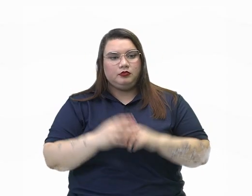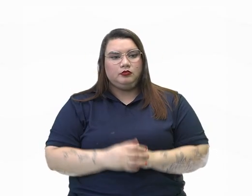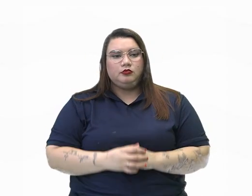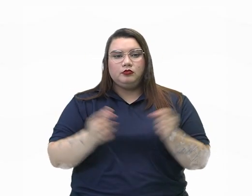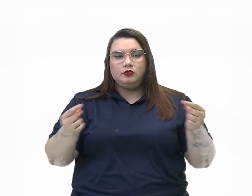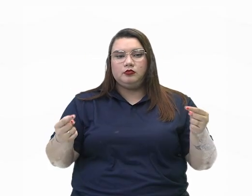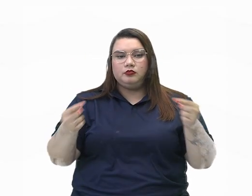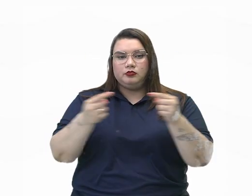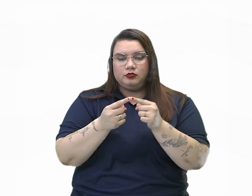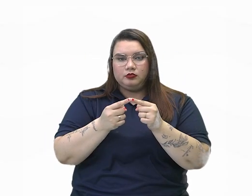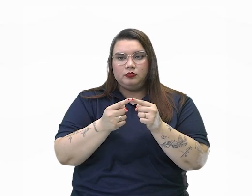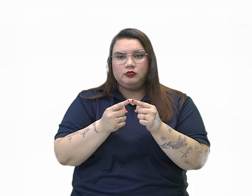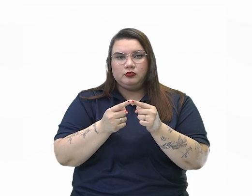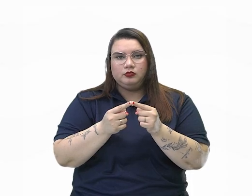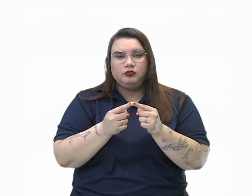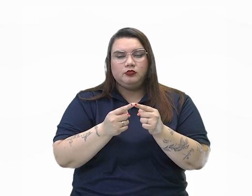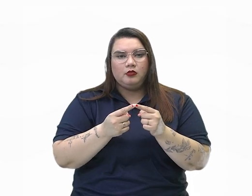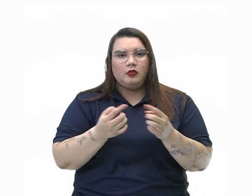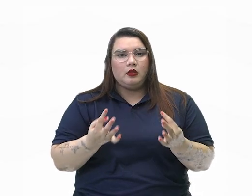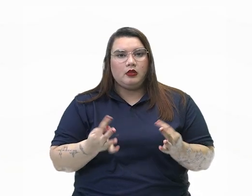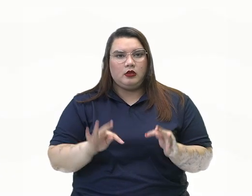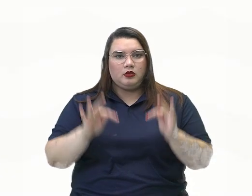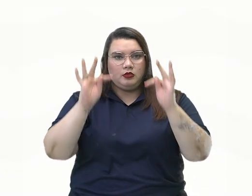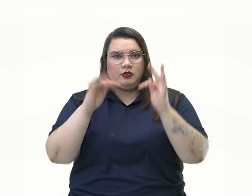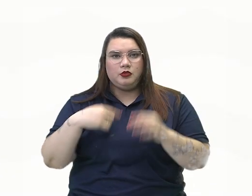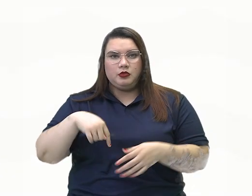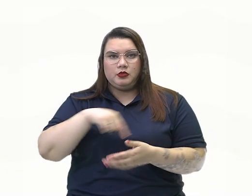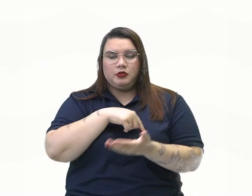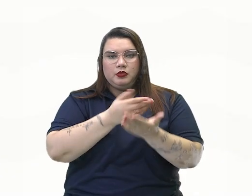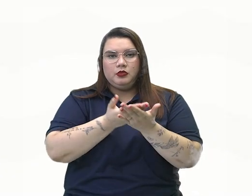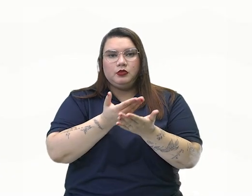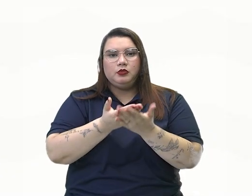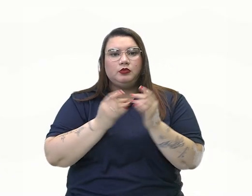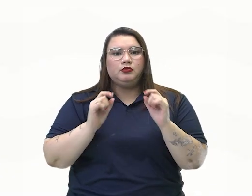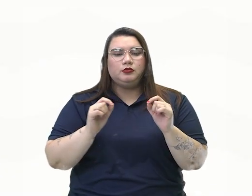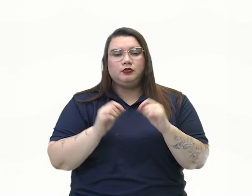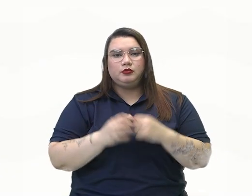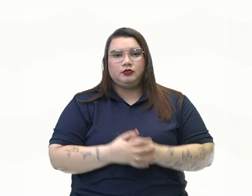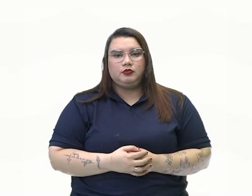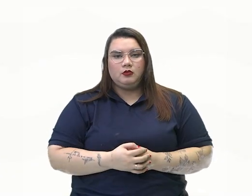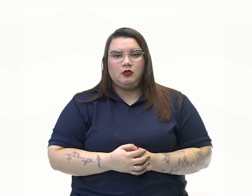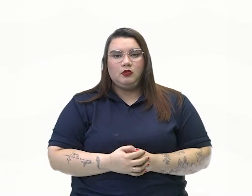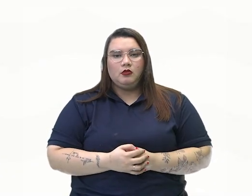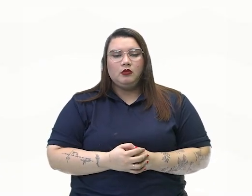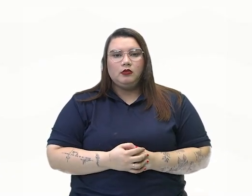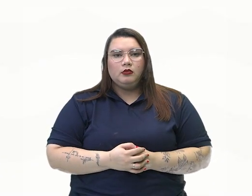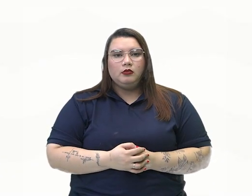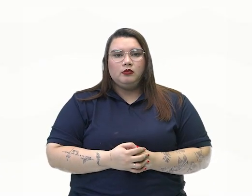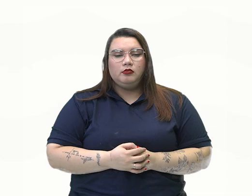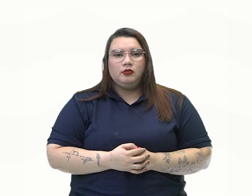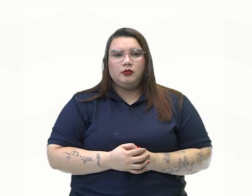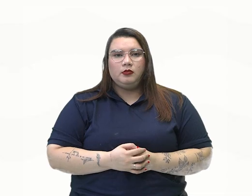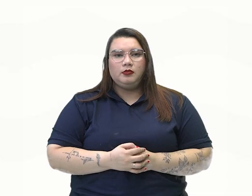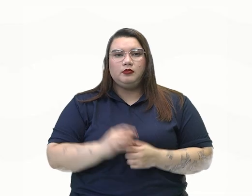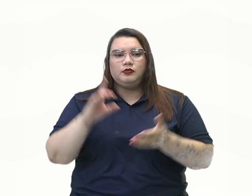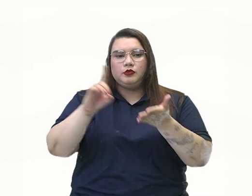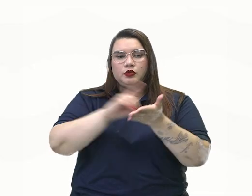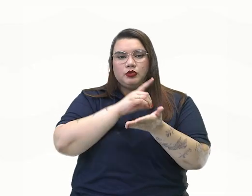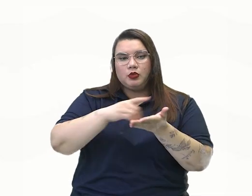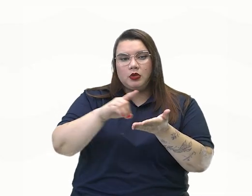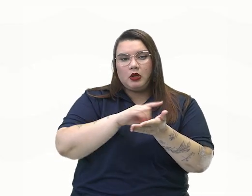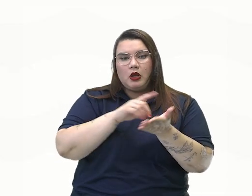tecnologia. De acordo aí, a tecnologia, nós estudamos, tirado, né, extraído aí